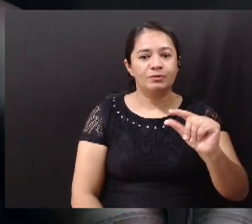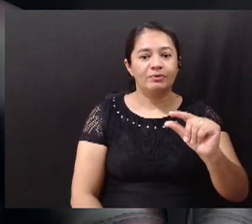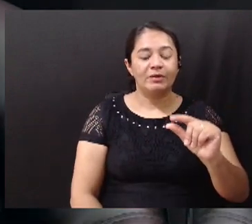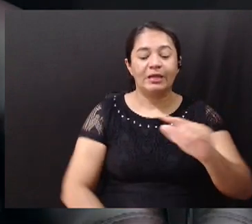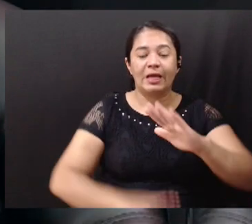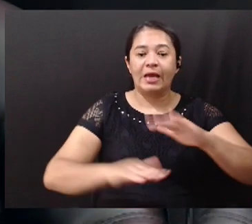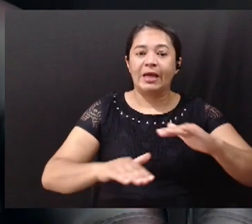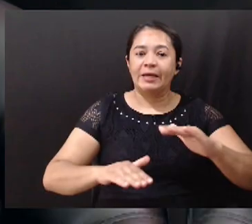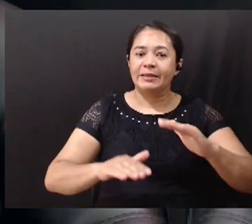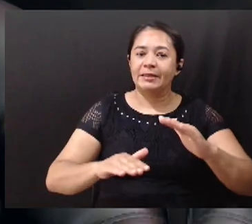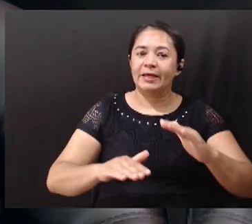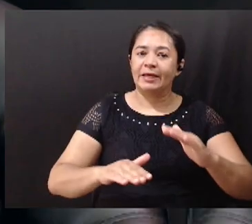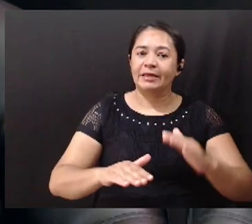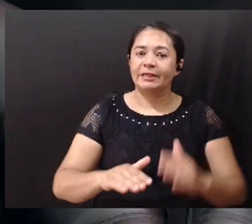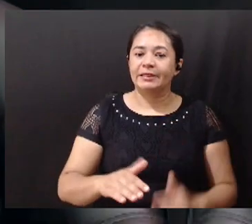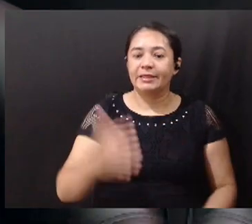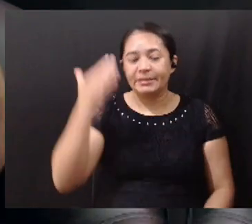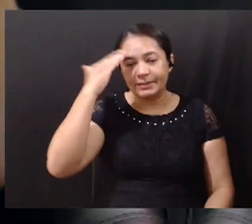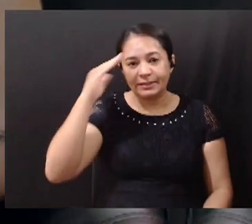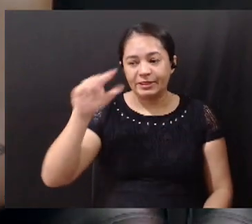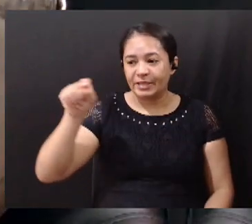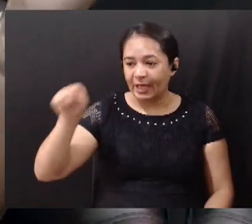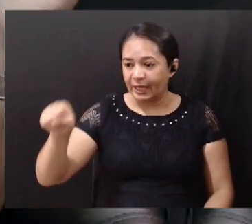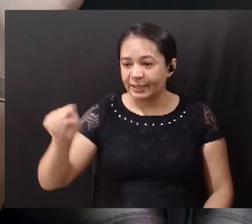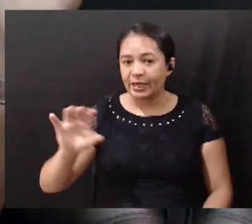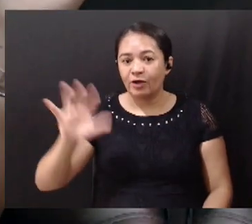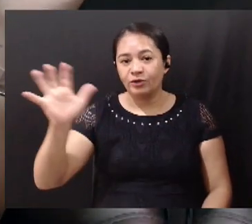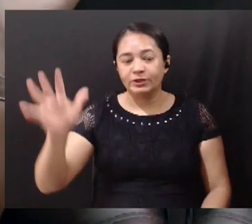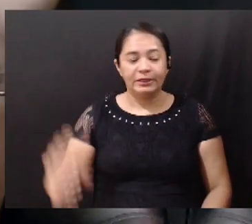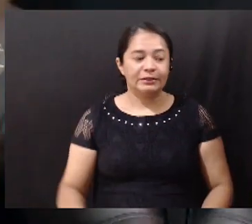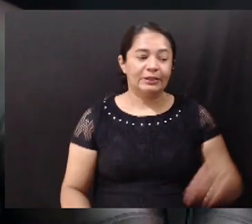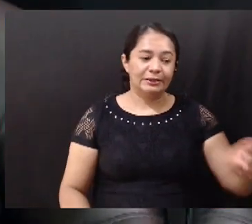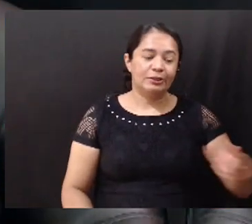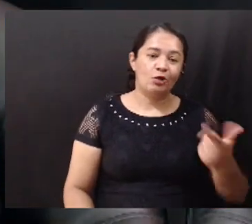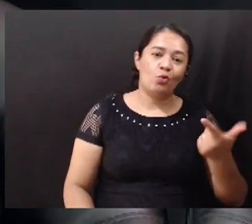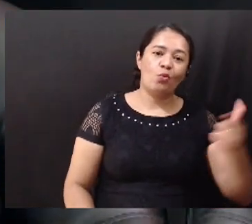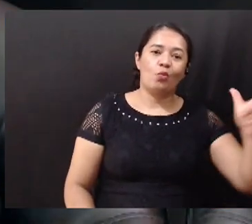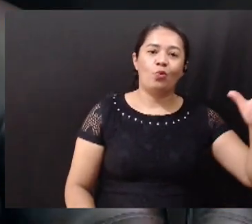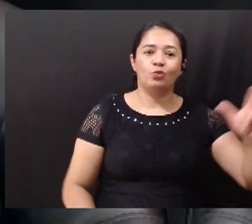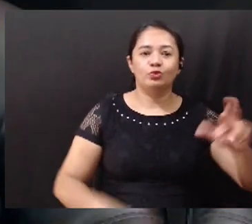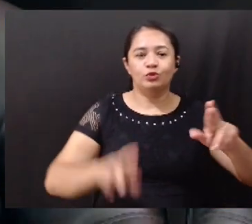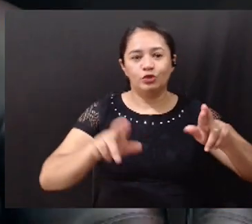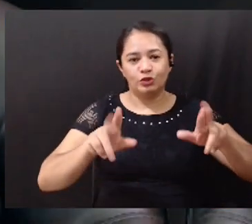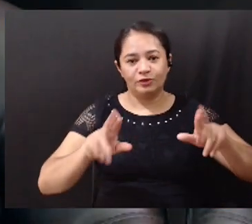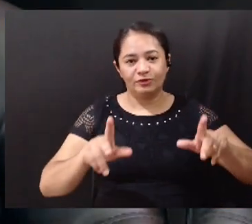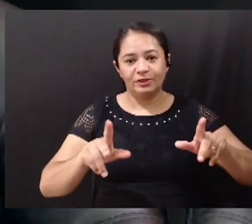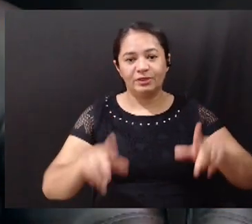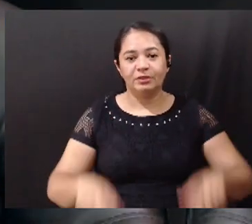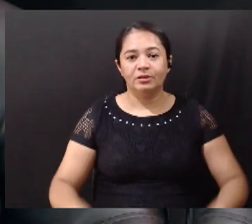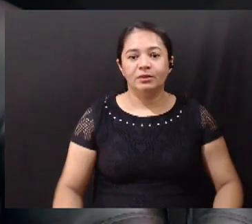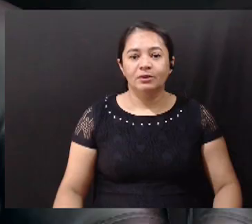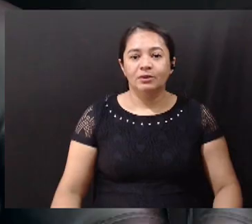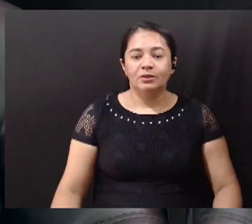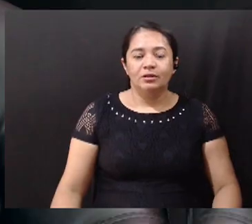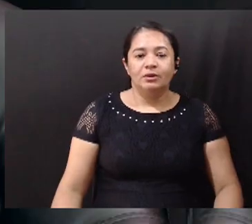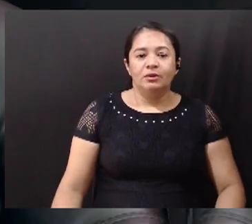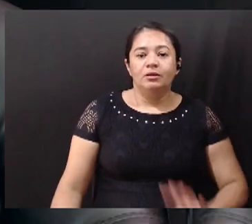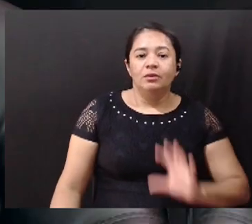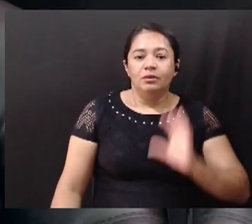Ela entende que aqui acontece uma coisa, ali acontece outra coisa. Isso acontece, Rubia, não só